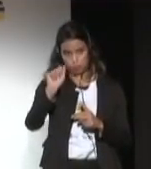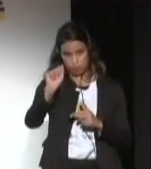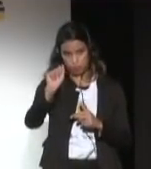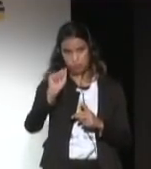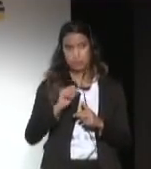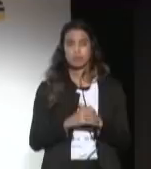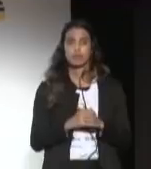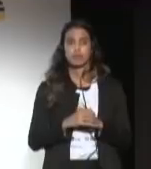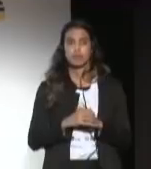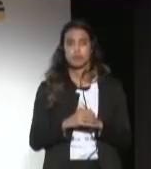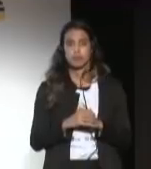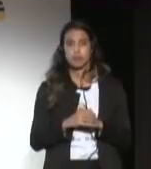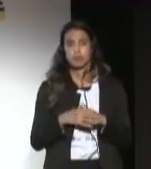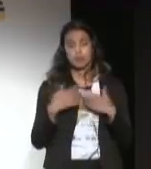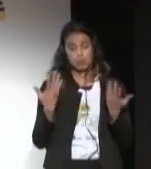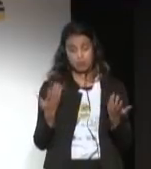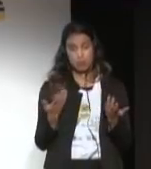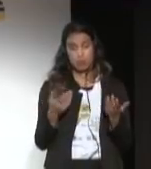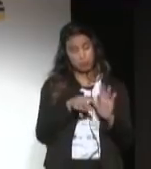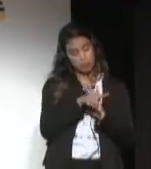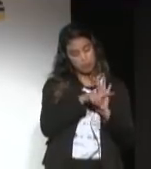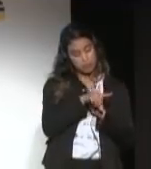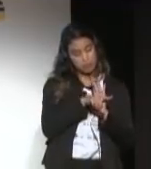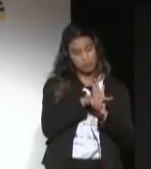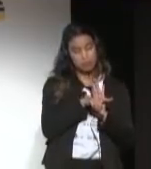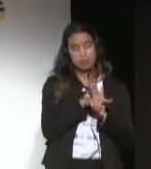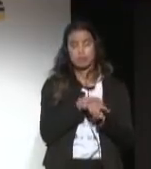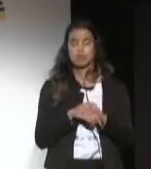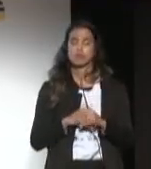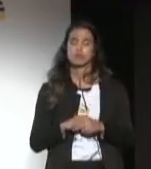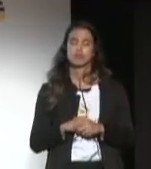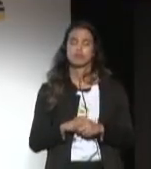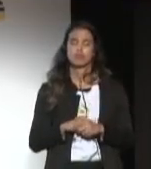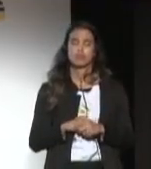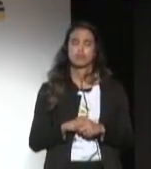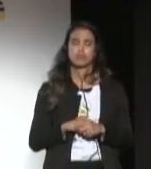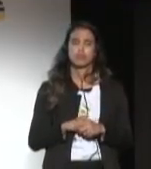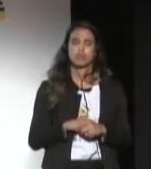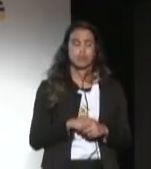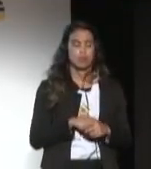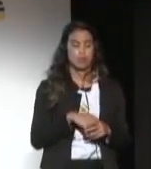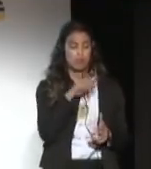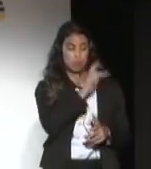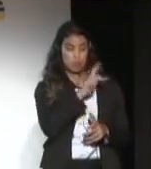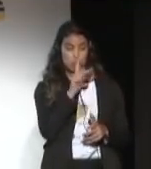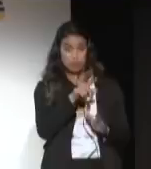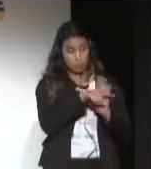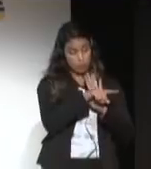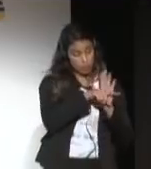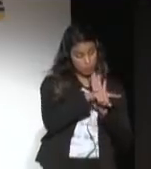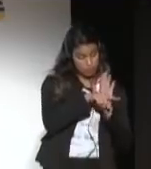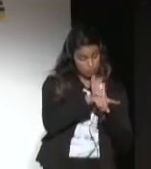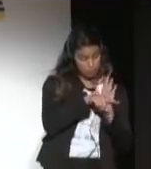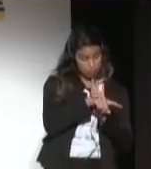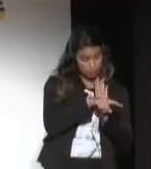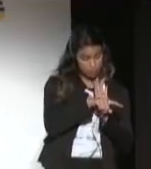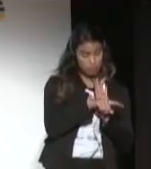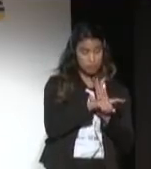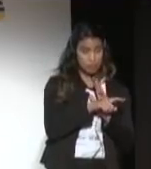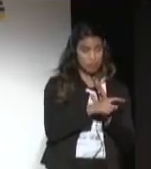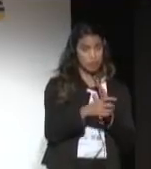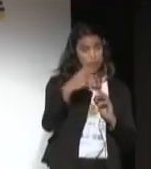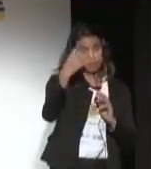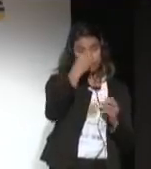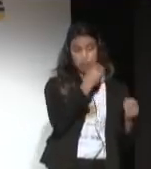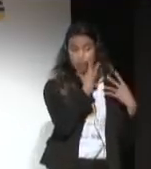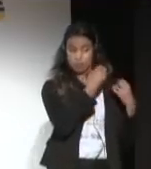Então, a gente pode fazer pesquisas, os professores fazem pesquisa ao longo do seu programa e usam esse conhecimento